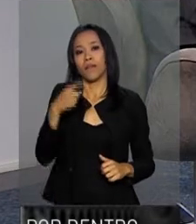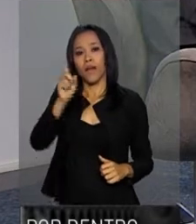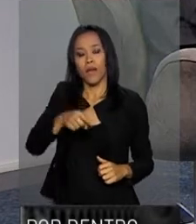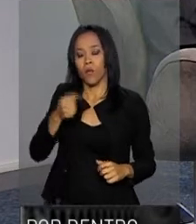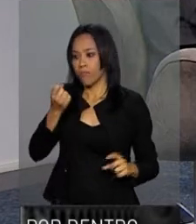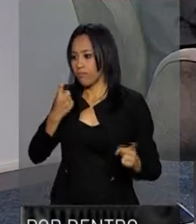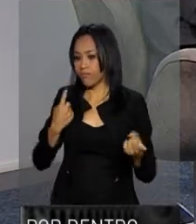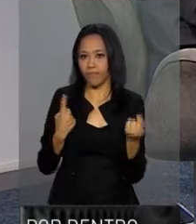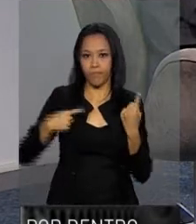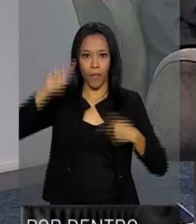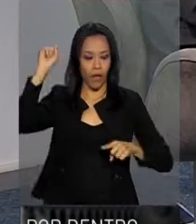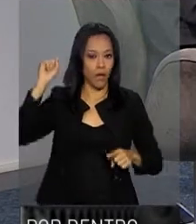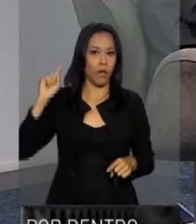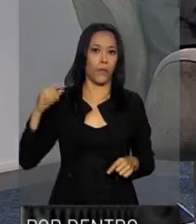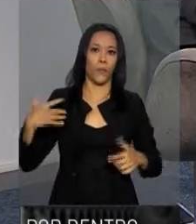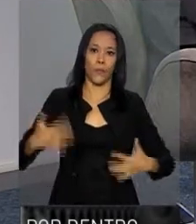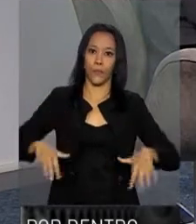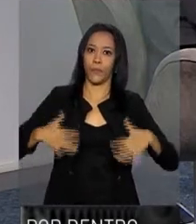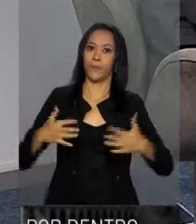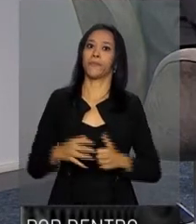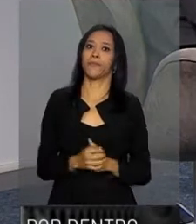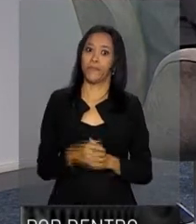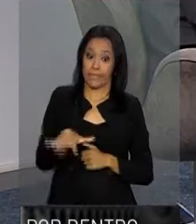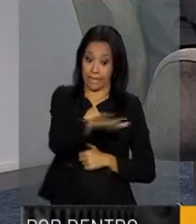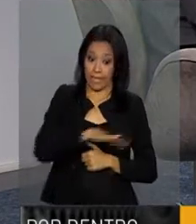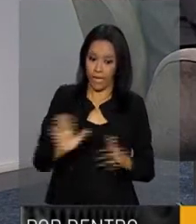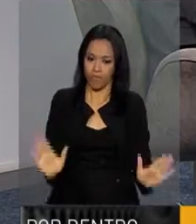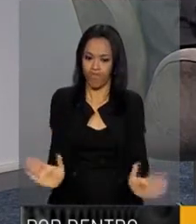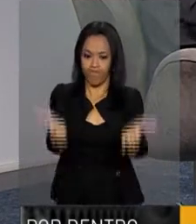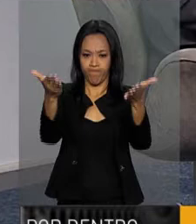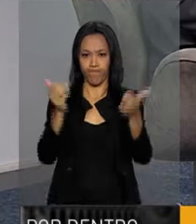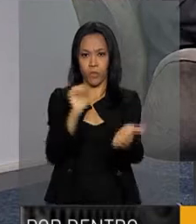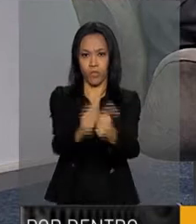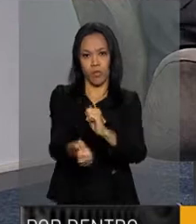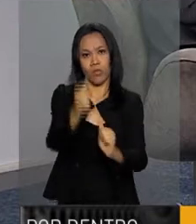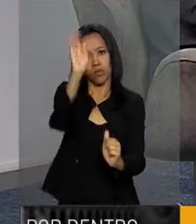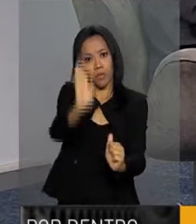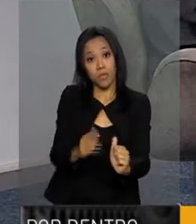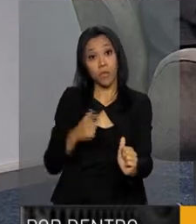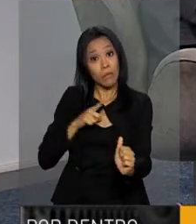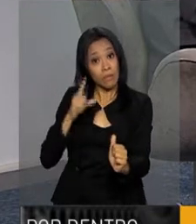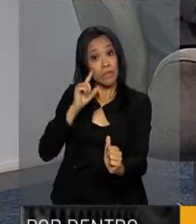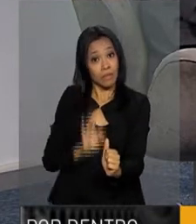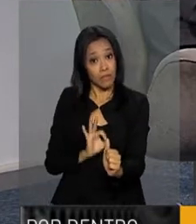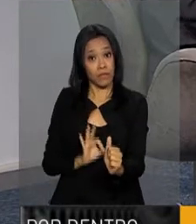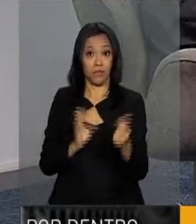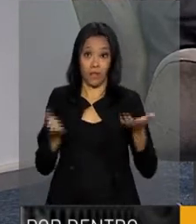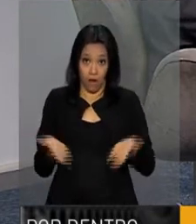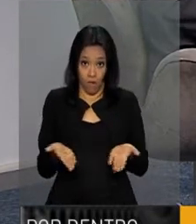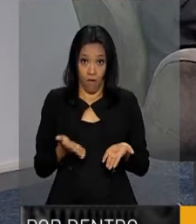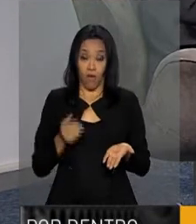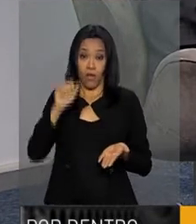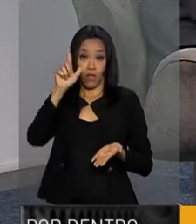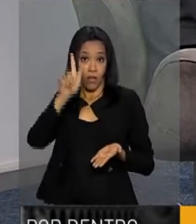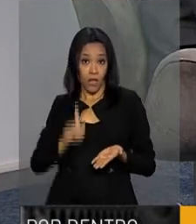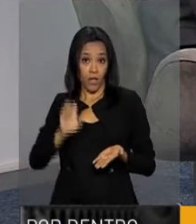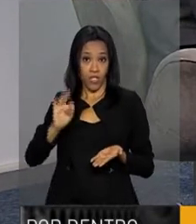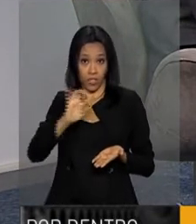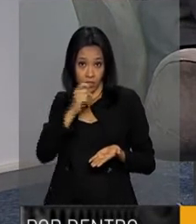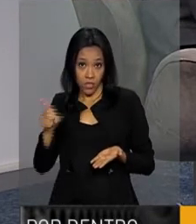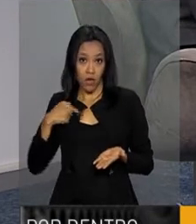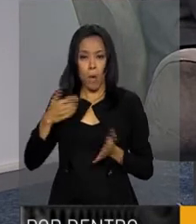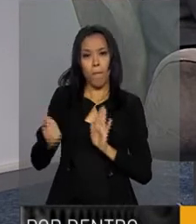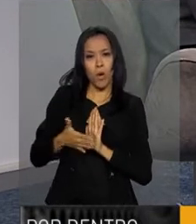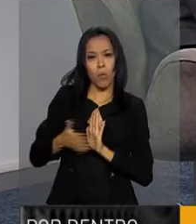salto na com um investimento do esporte brasileiro e eu tenho certeza que agora nessa gestão com as mudanças que estão sendo